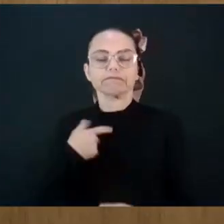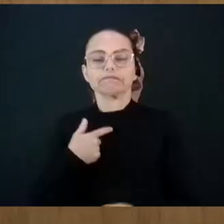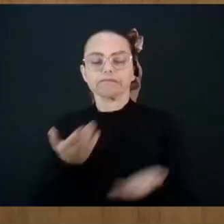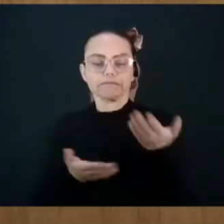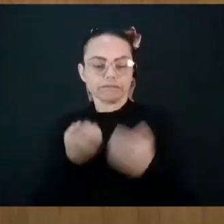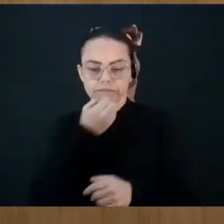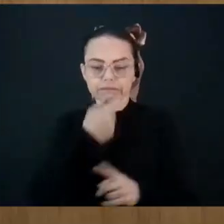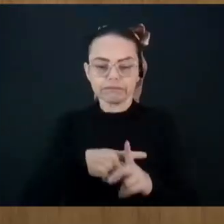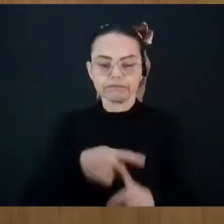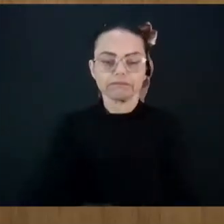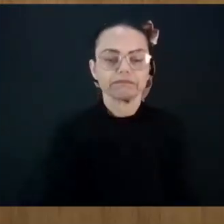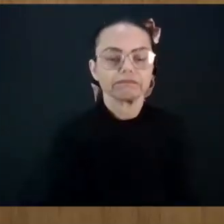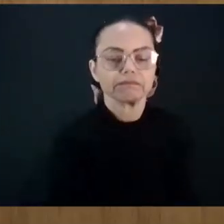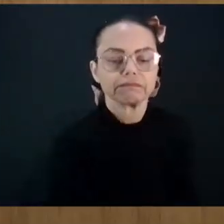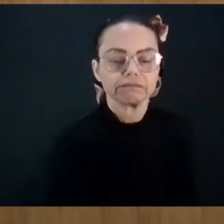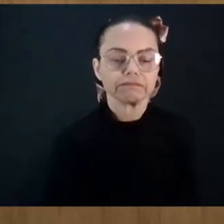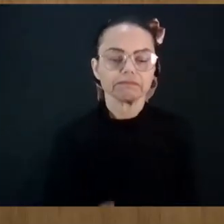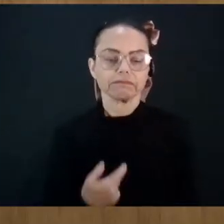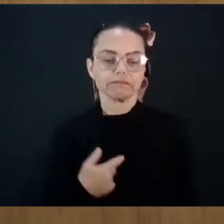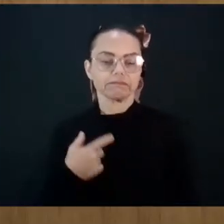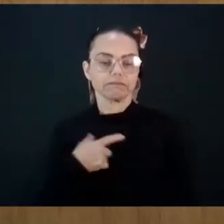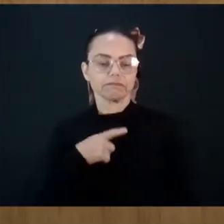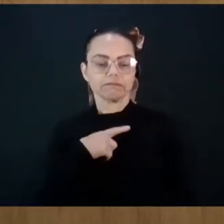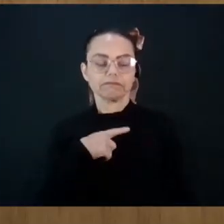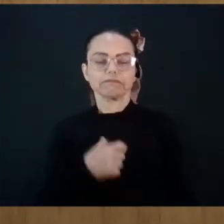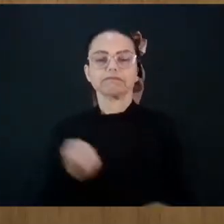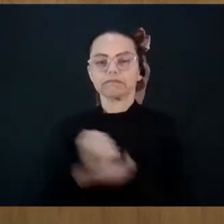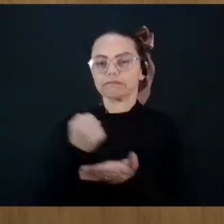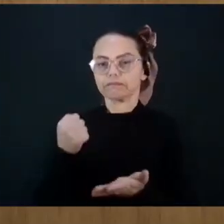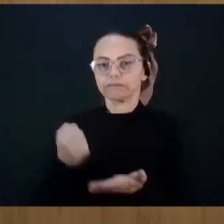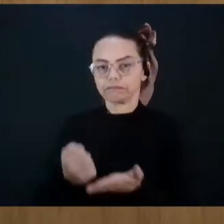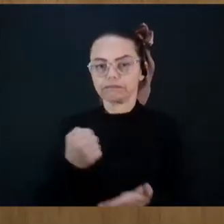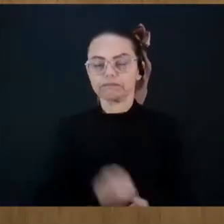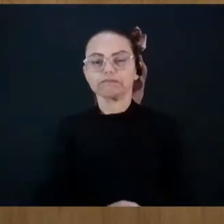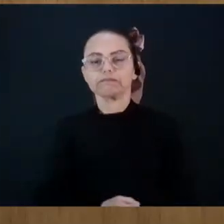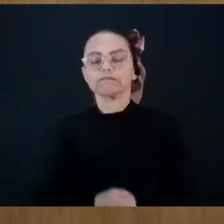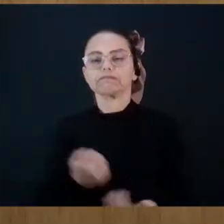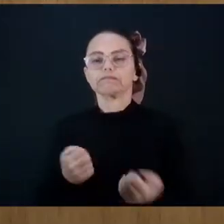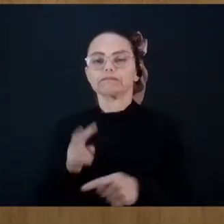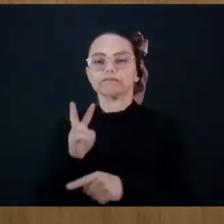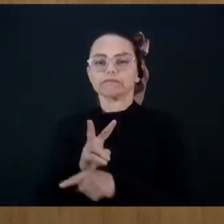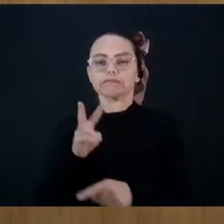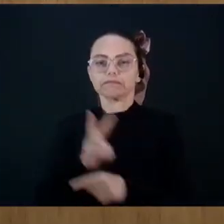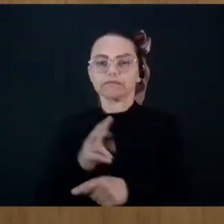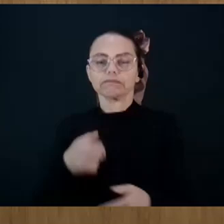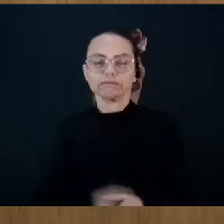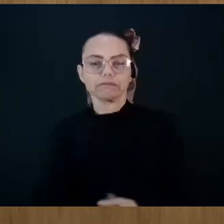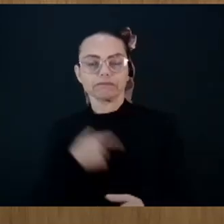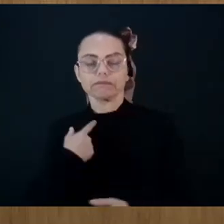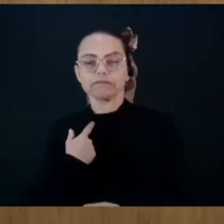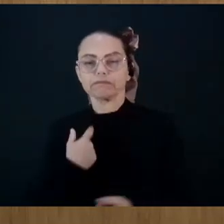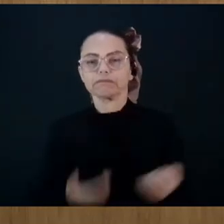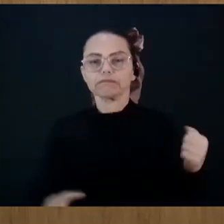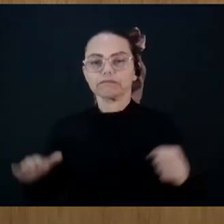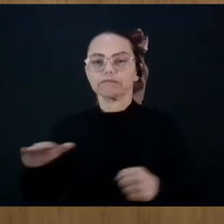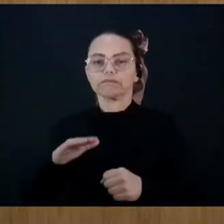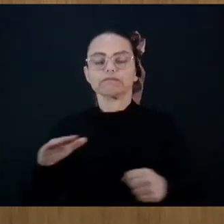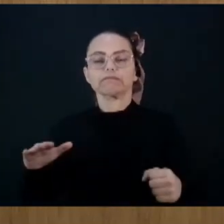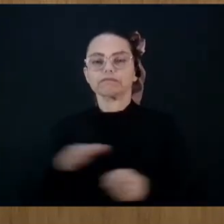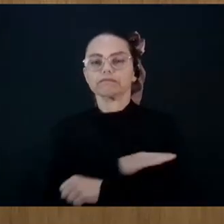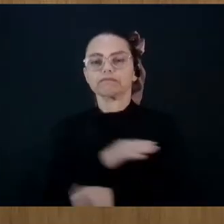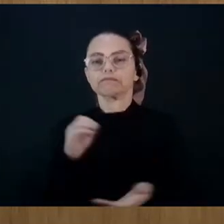nos posicionaram que houve a contratação de monitores para que supra essa falta de